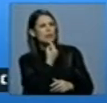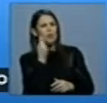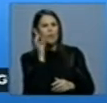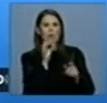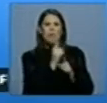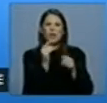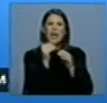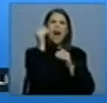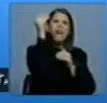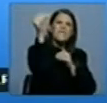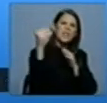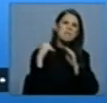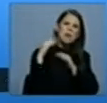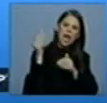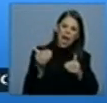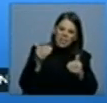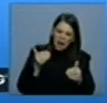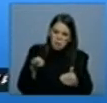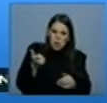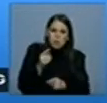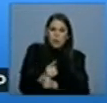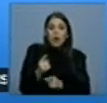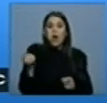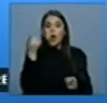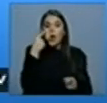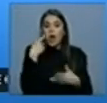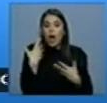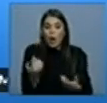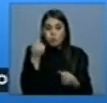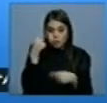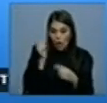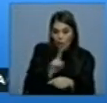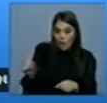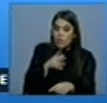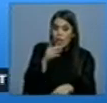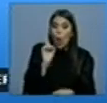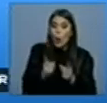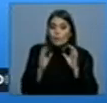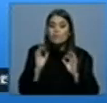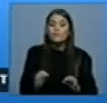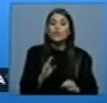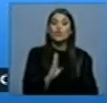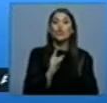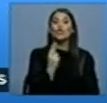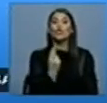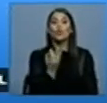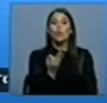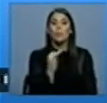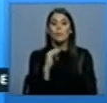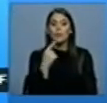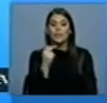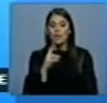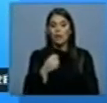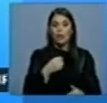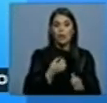que propriamente atrás. A simulação que agora aparece diz-nos algo extraordinário. Diz que Júpiter não nasceu no sítio onde nós o